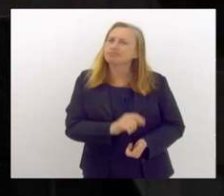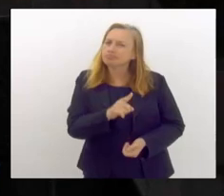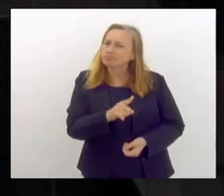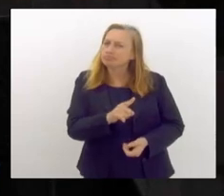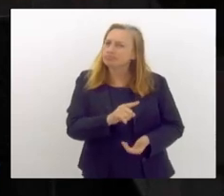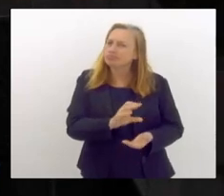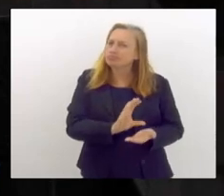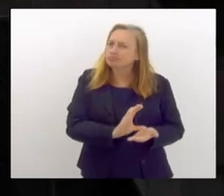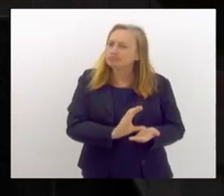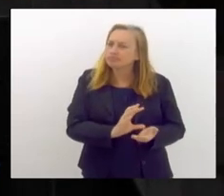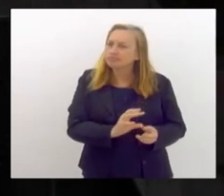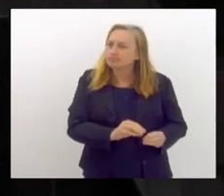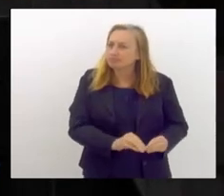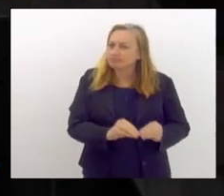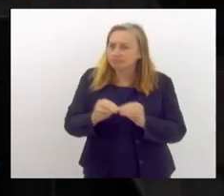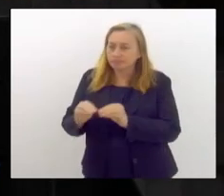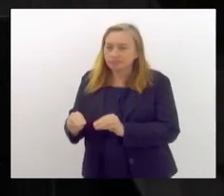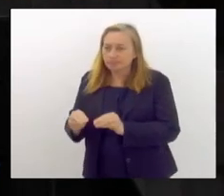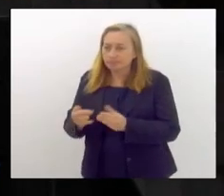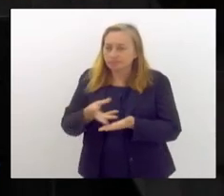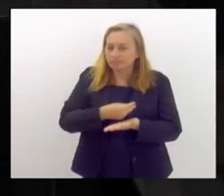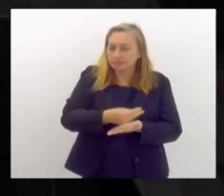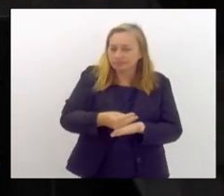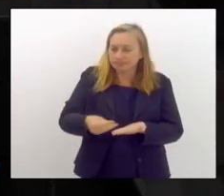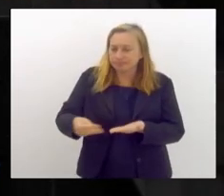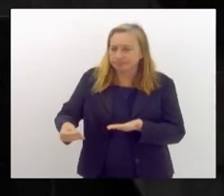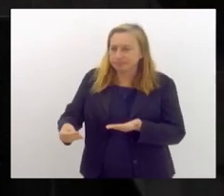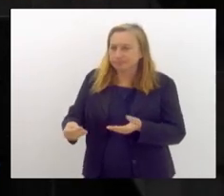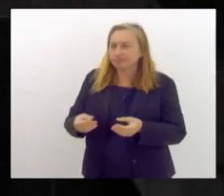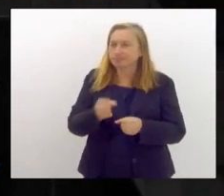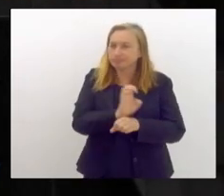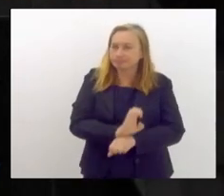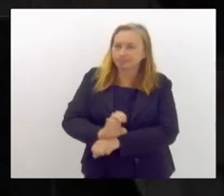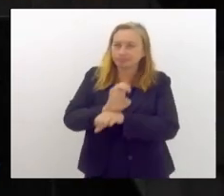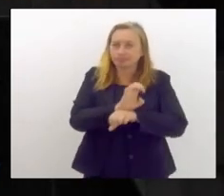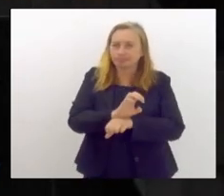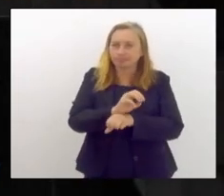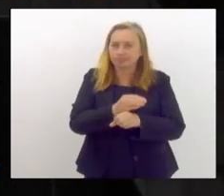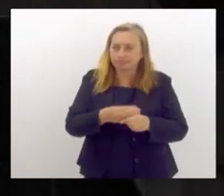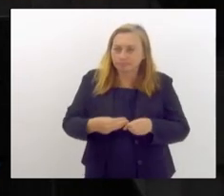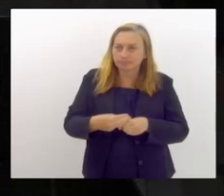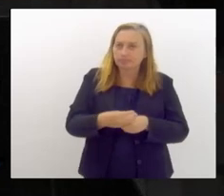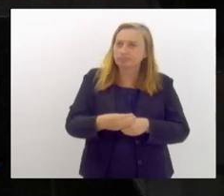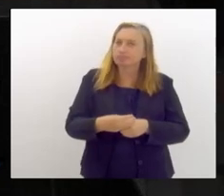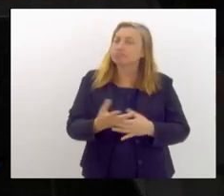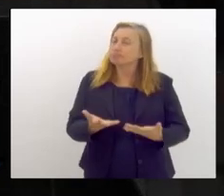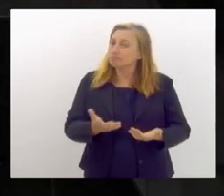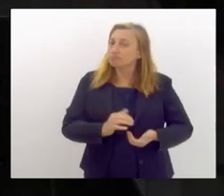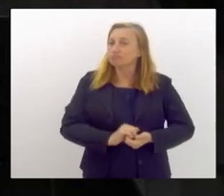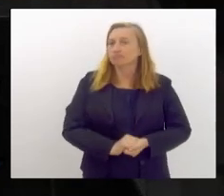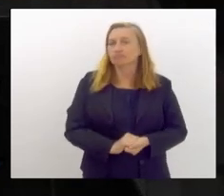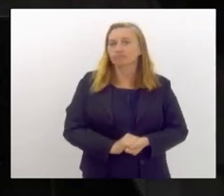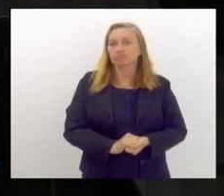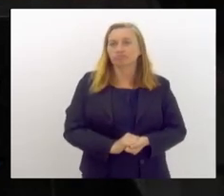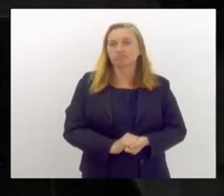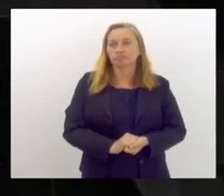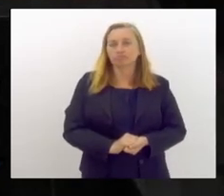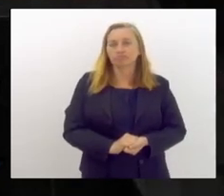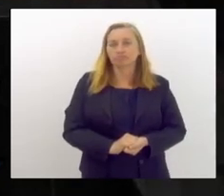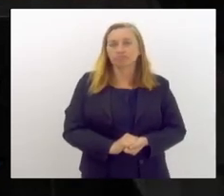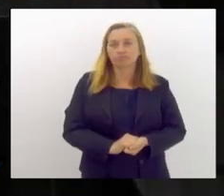repasses devidos aos estados e municípios, senhora presidente? Isso seria uma